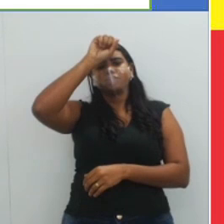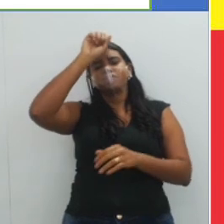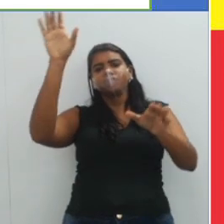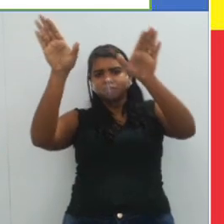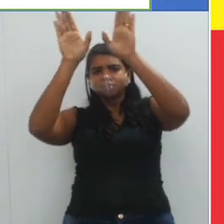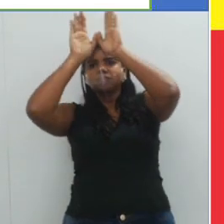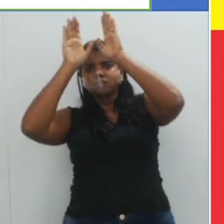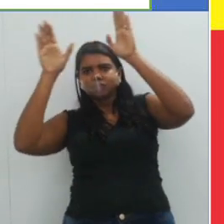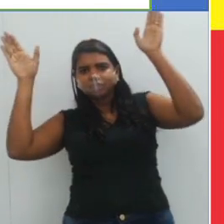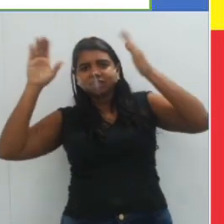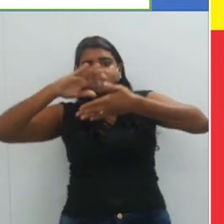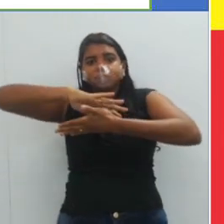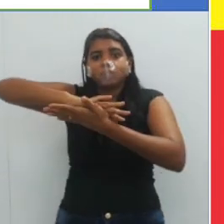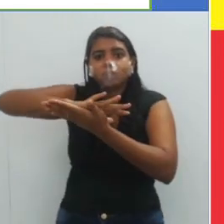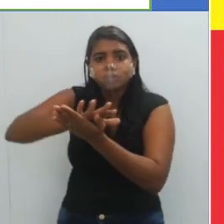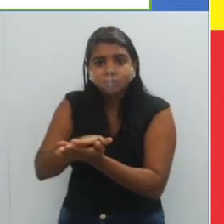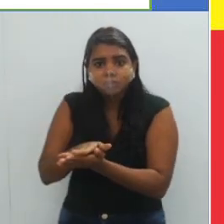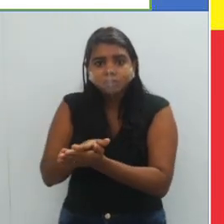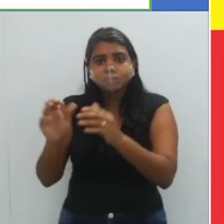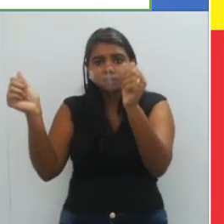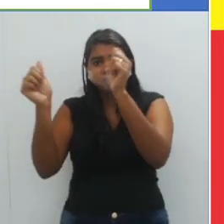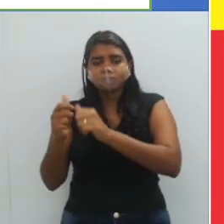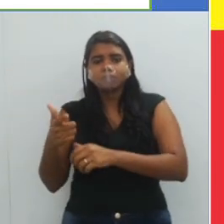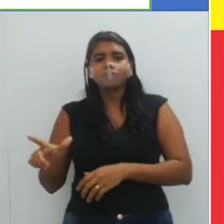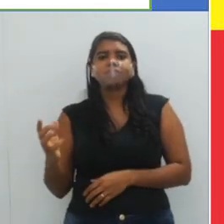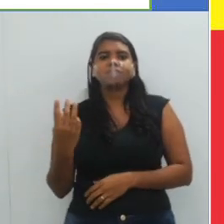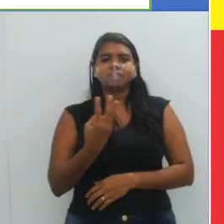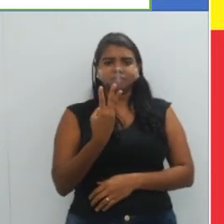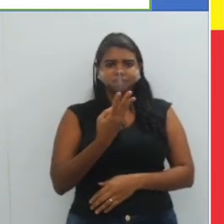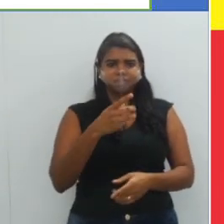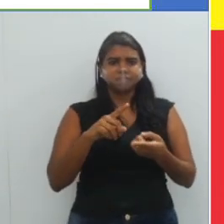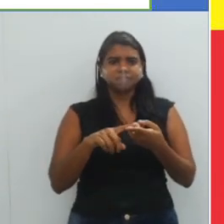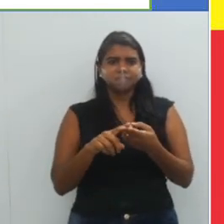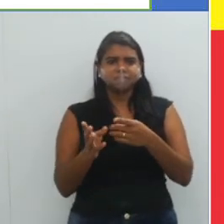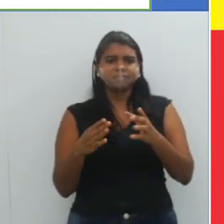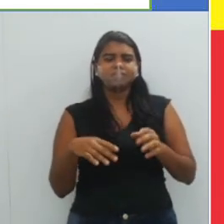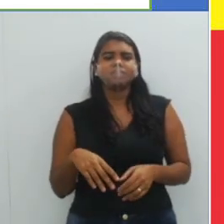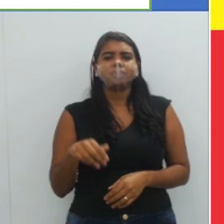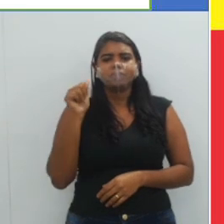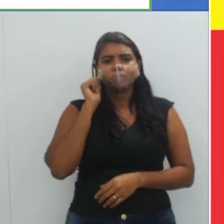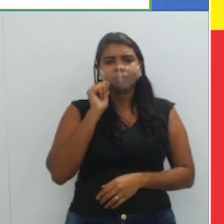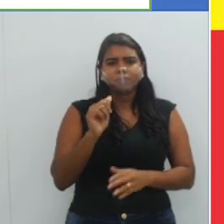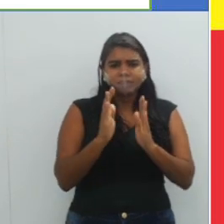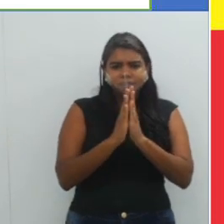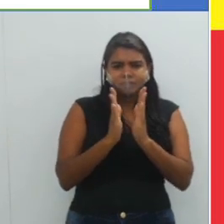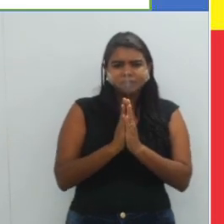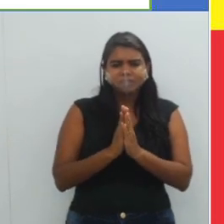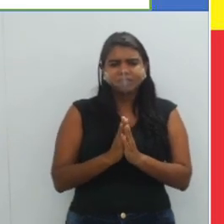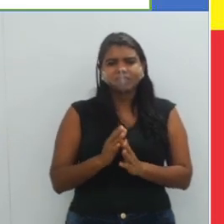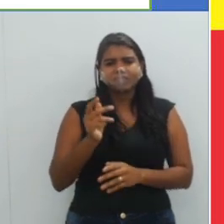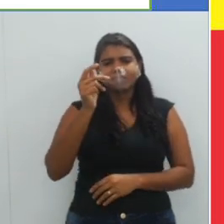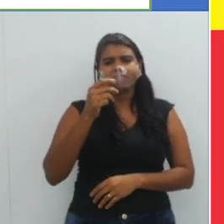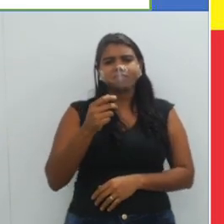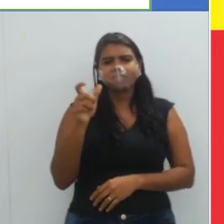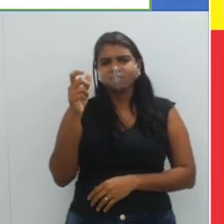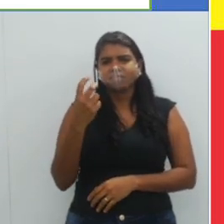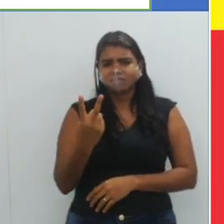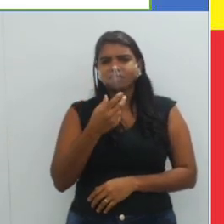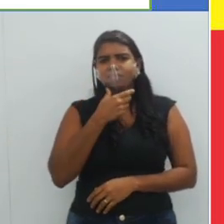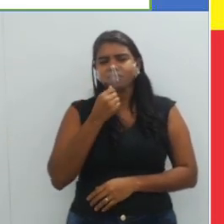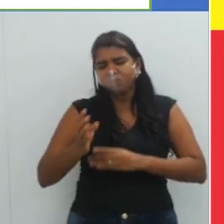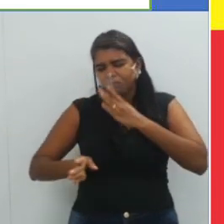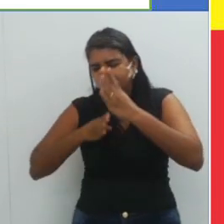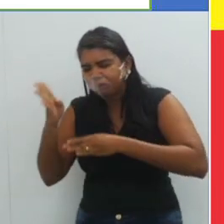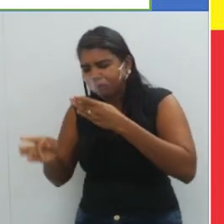que houve em São Paulo, e o terceiro, que é justamente a intolerância a uma pessoa, a uma mulher, por